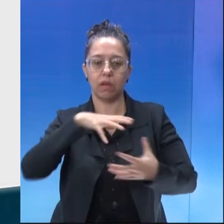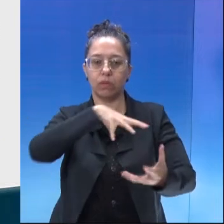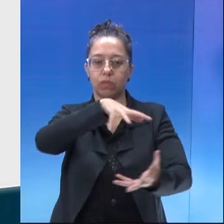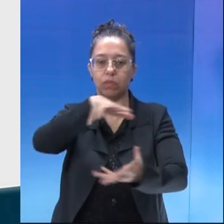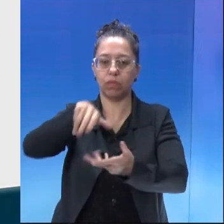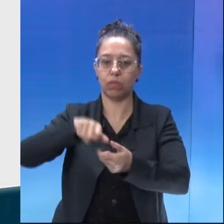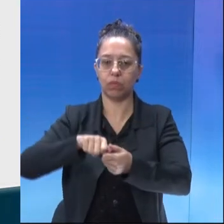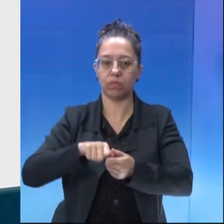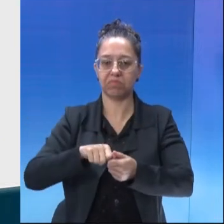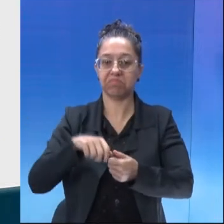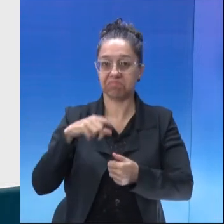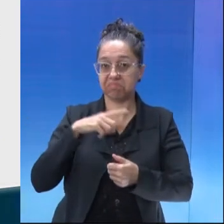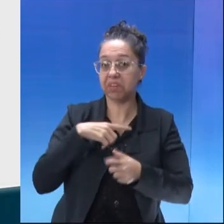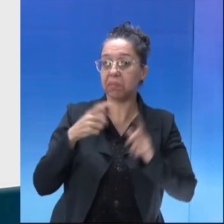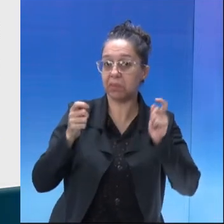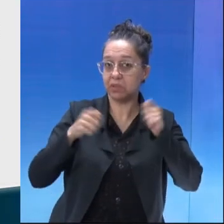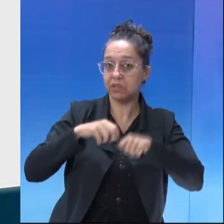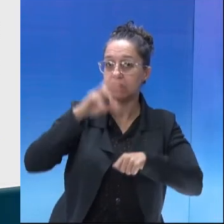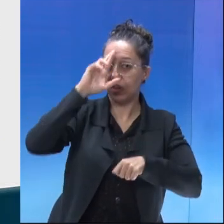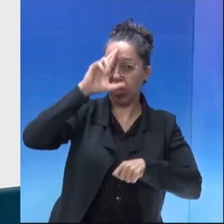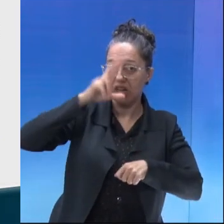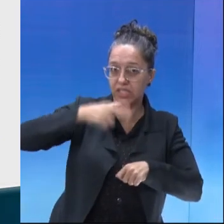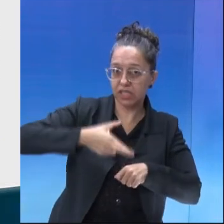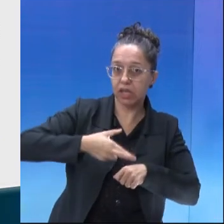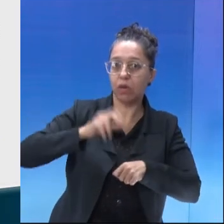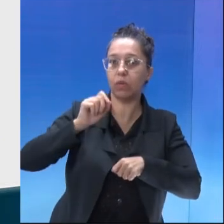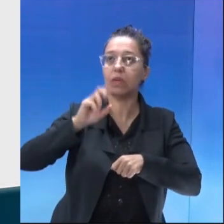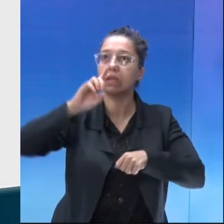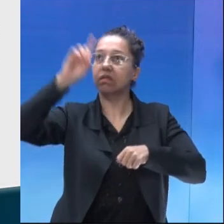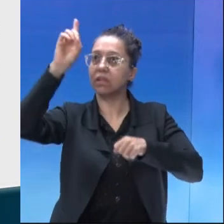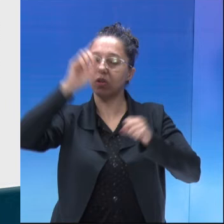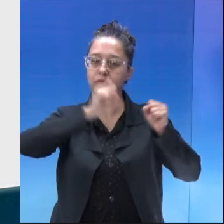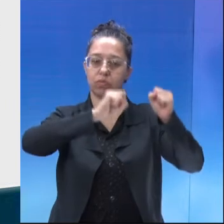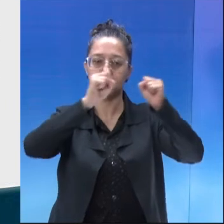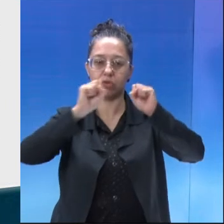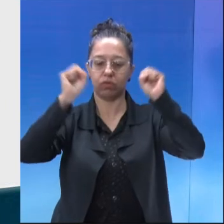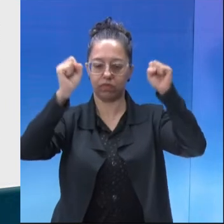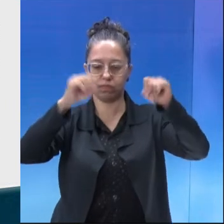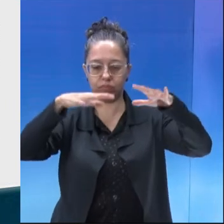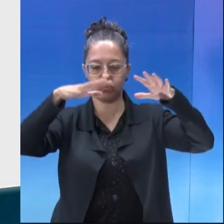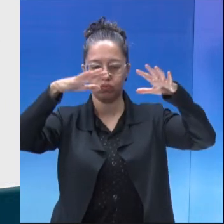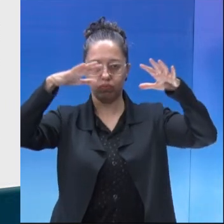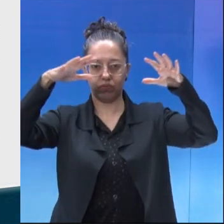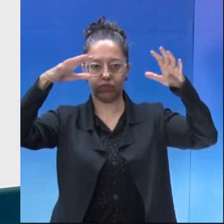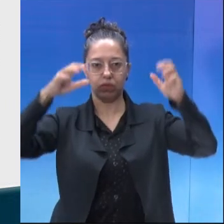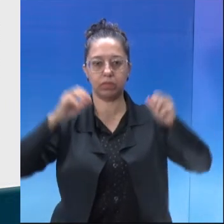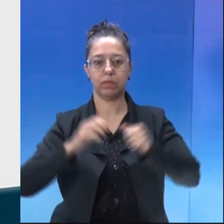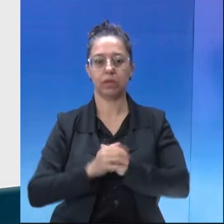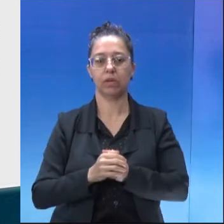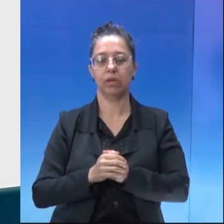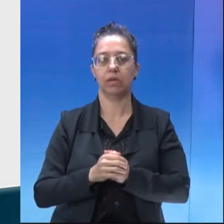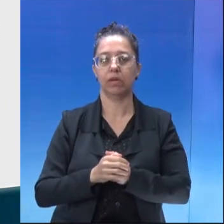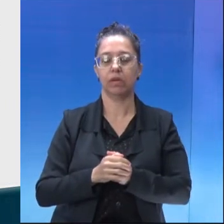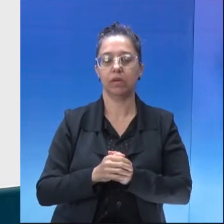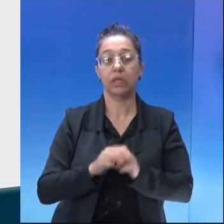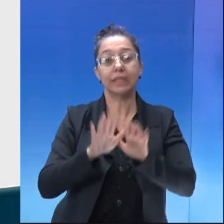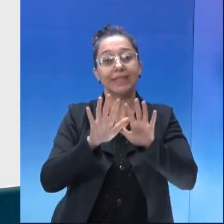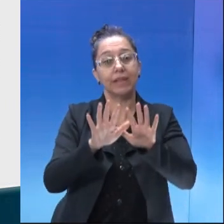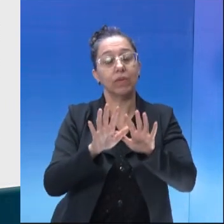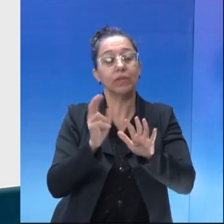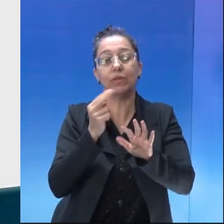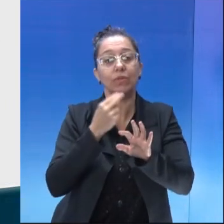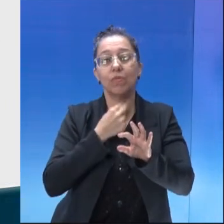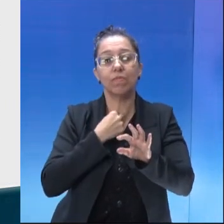mundo? Existirá uma boa razão para acreditar que o mundo foi criado por uma divindade toda-poderosa?